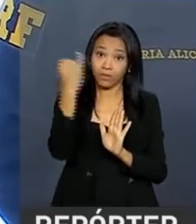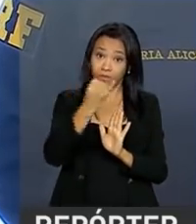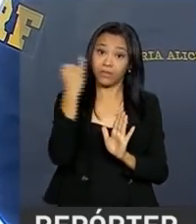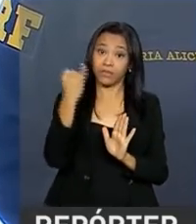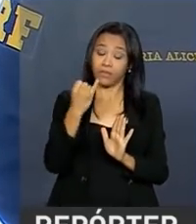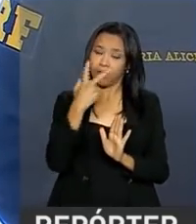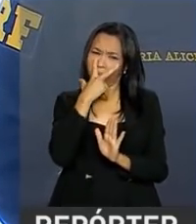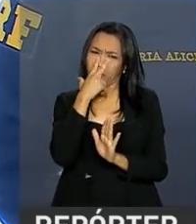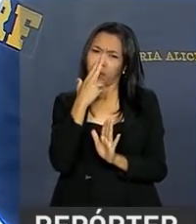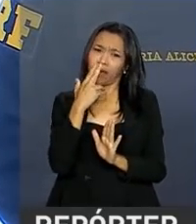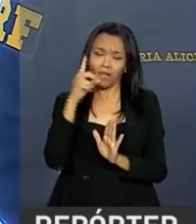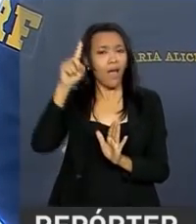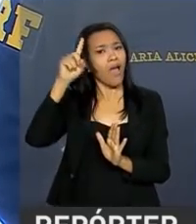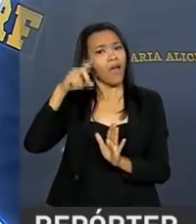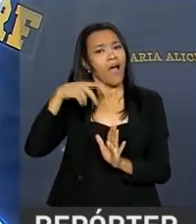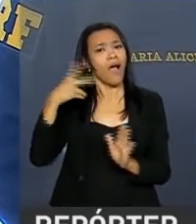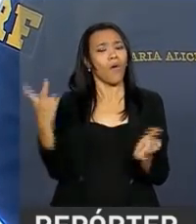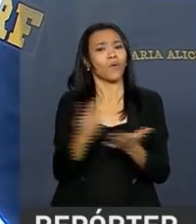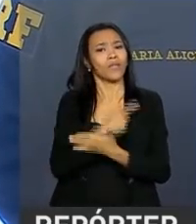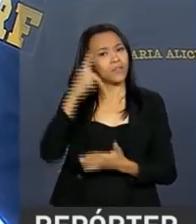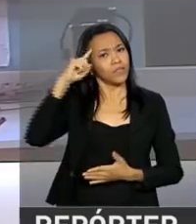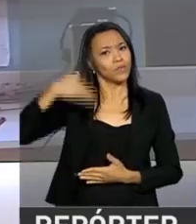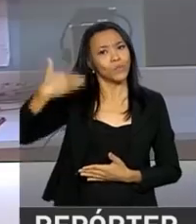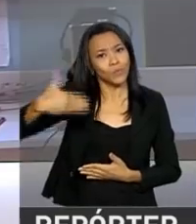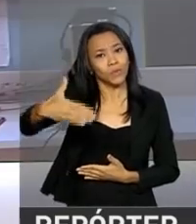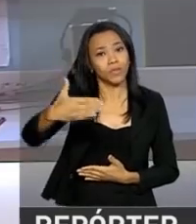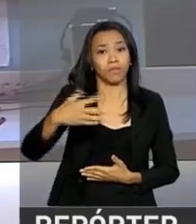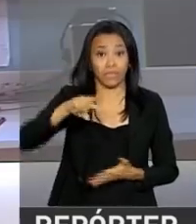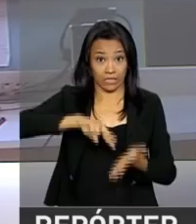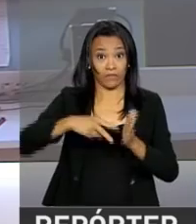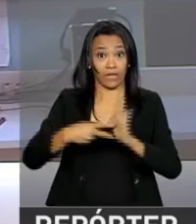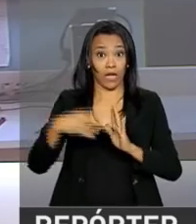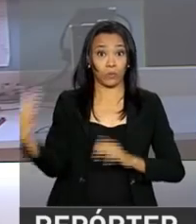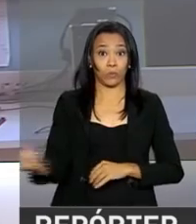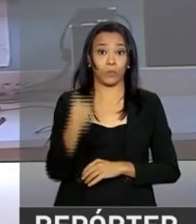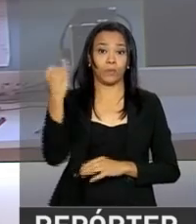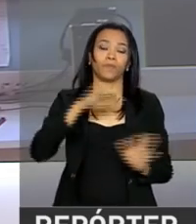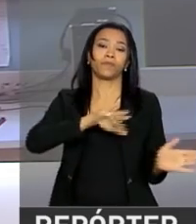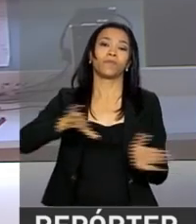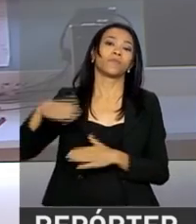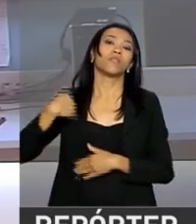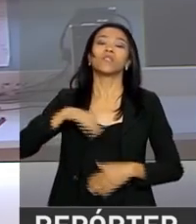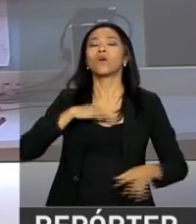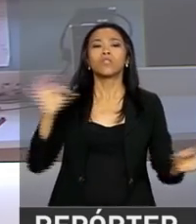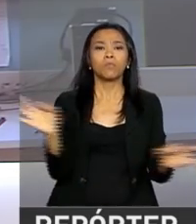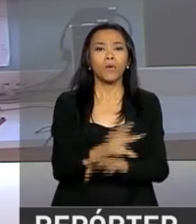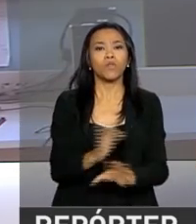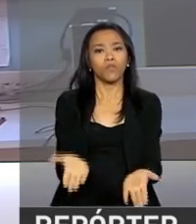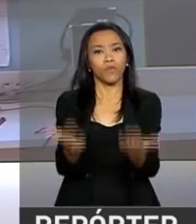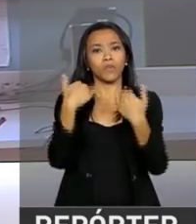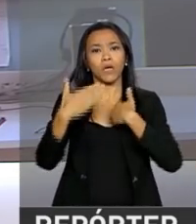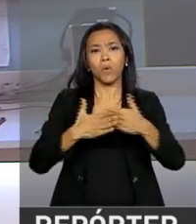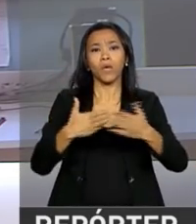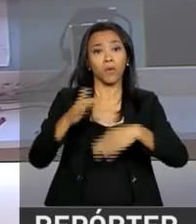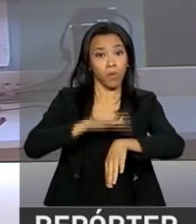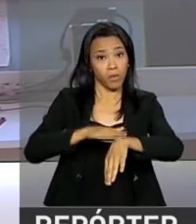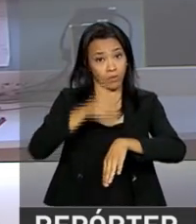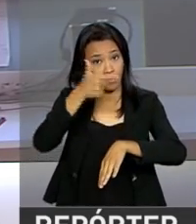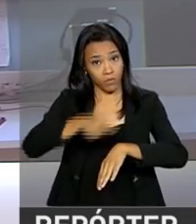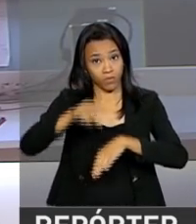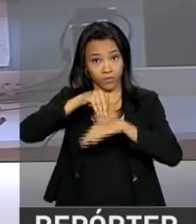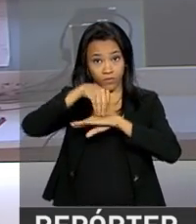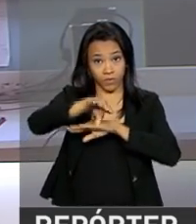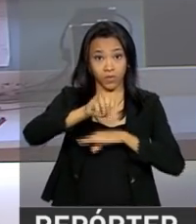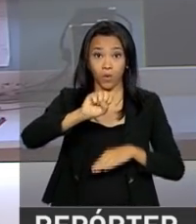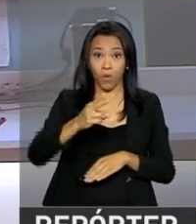aparentemente é rotineira mas que tem grandes significação e nós ficamos por aqui podemos voltar a qualquer momento com outras informações